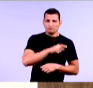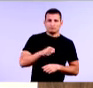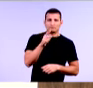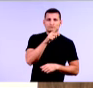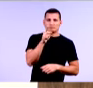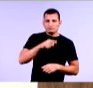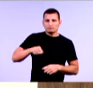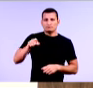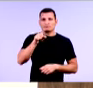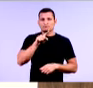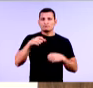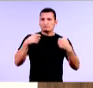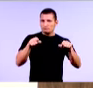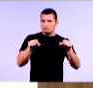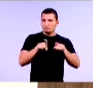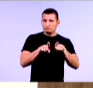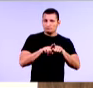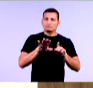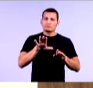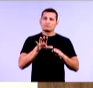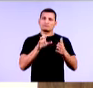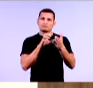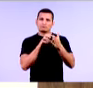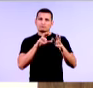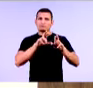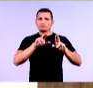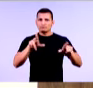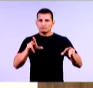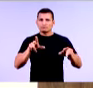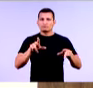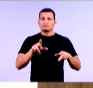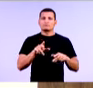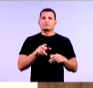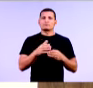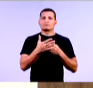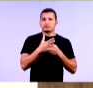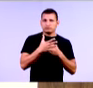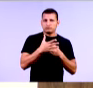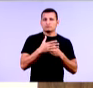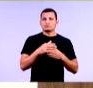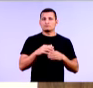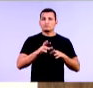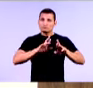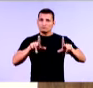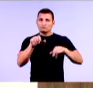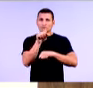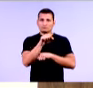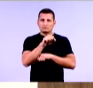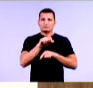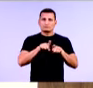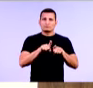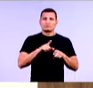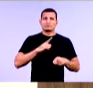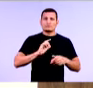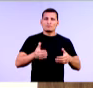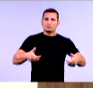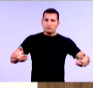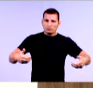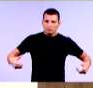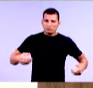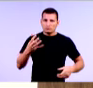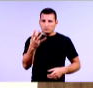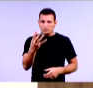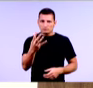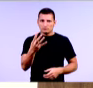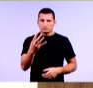motocicleta também, mas características diferentes, né? Porque um tem motor, e assim diferente do carro, porque tem porta e tem 4 rodas.